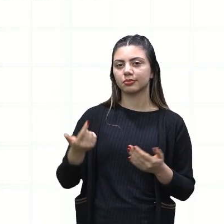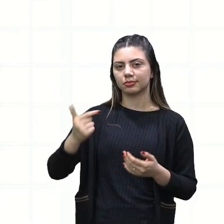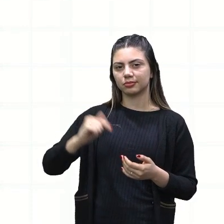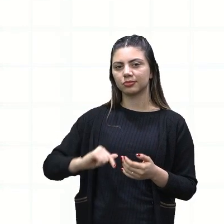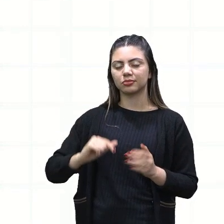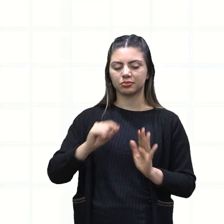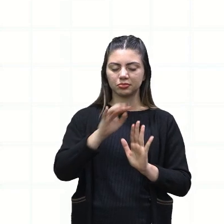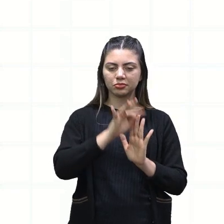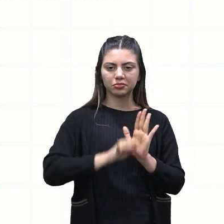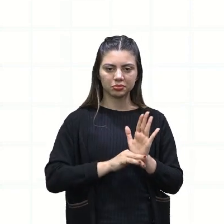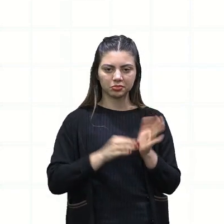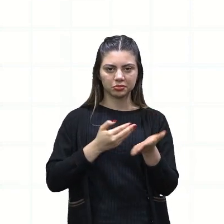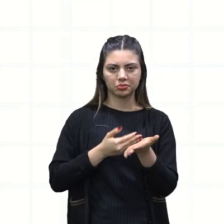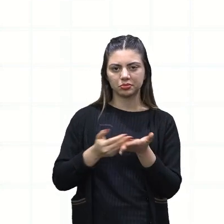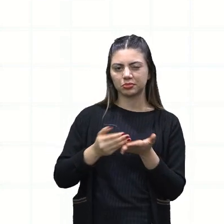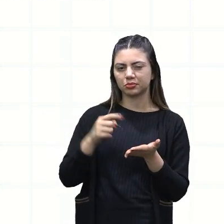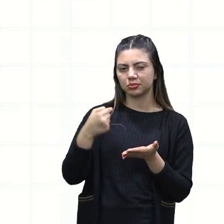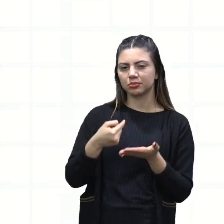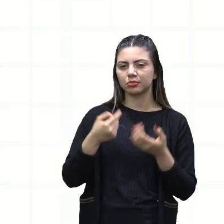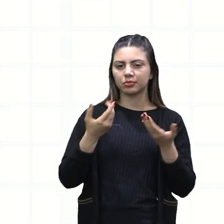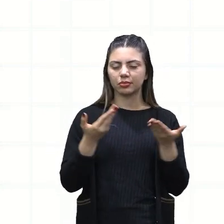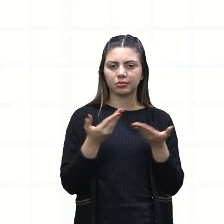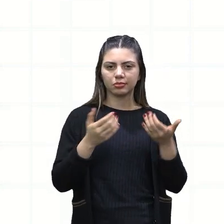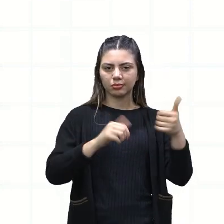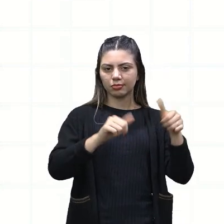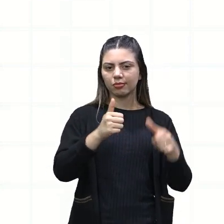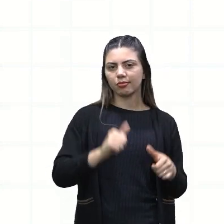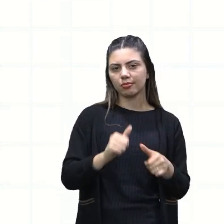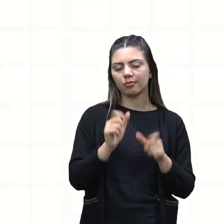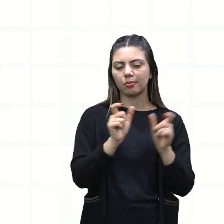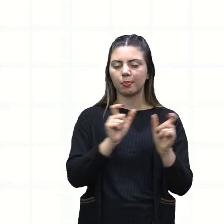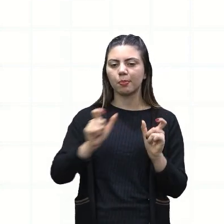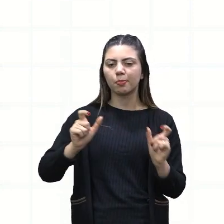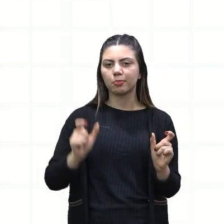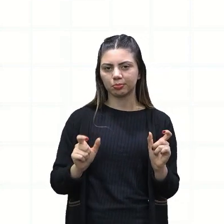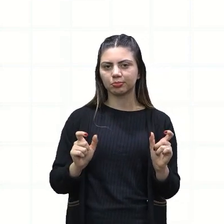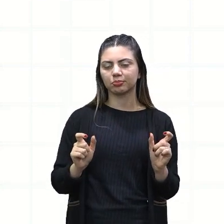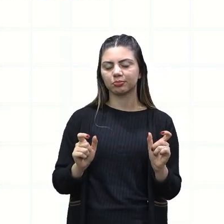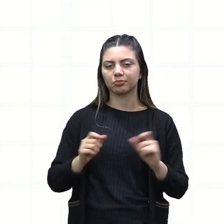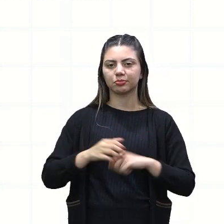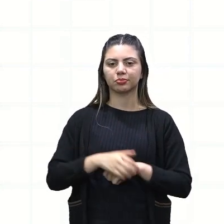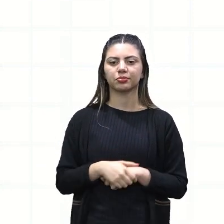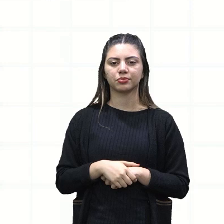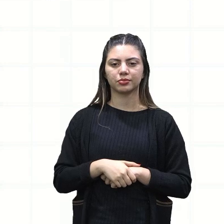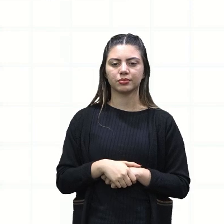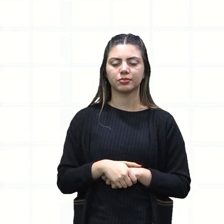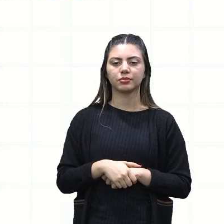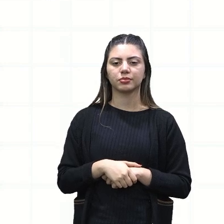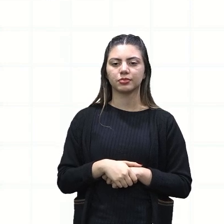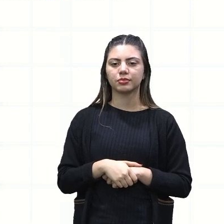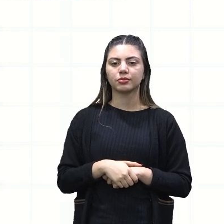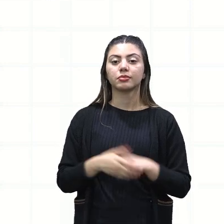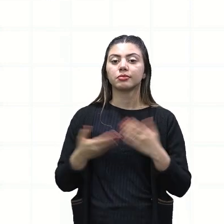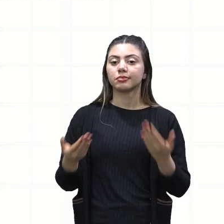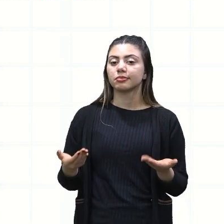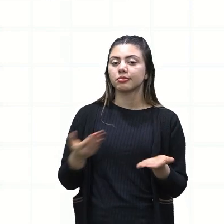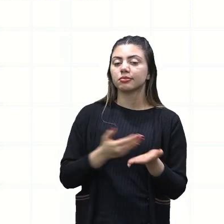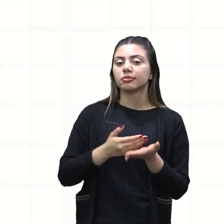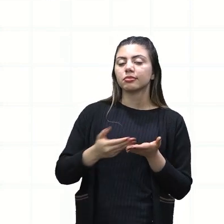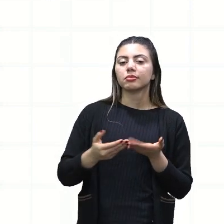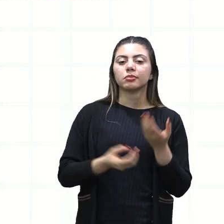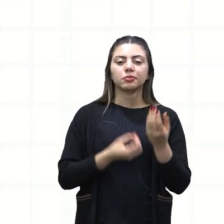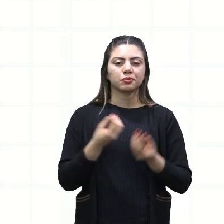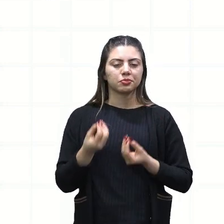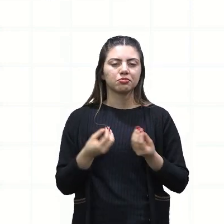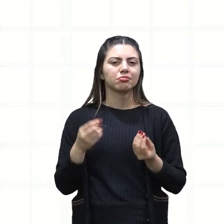início, ok? Para a gente ver algumas palavras que interessam para a gente. Então aqui ele começa sobre, né,